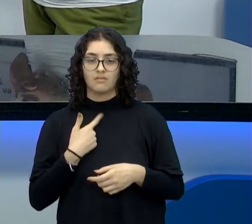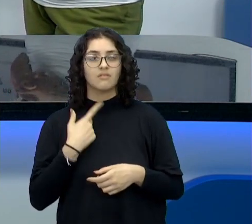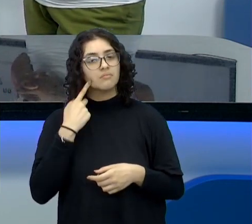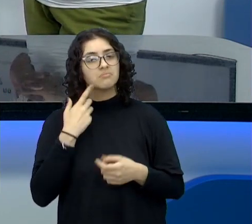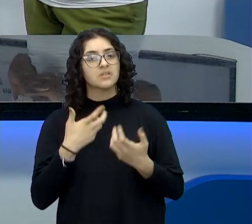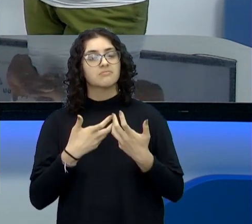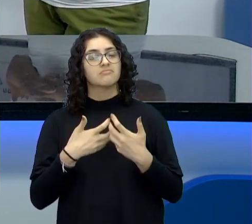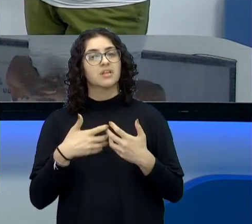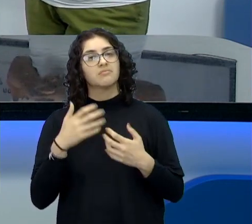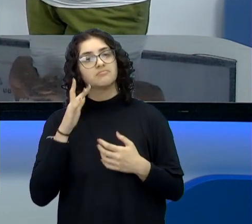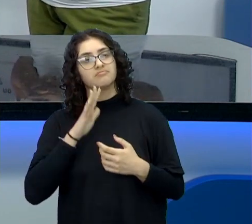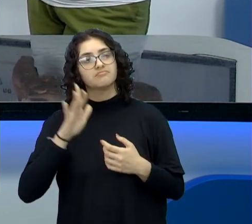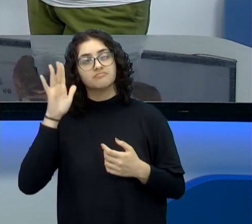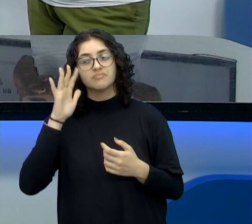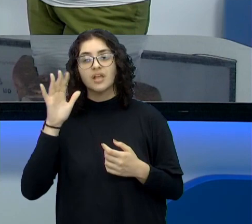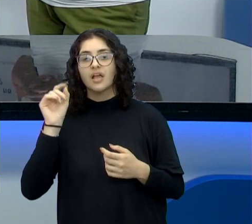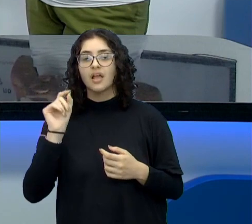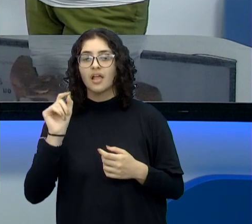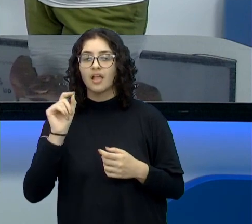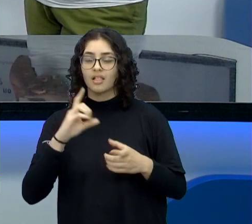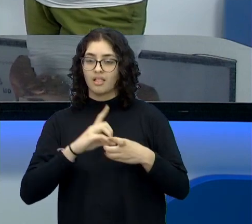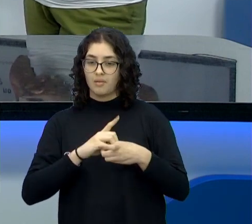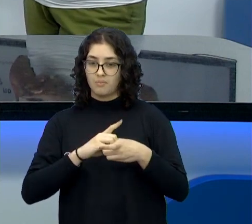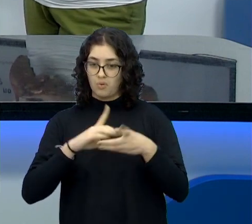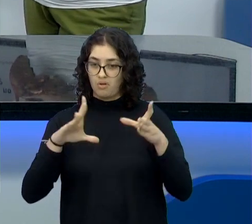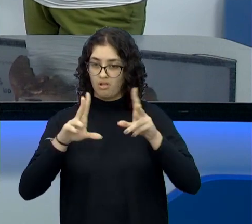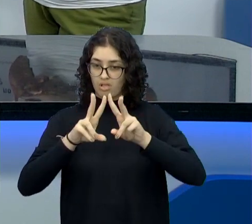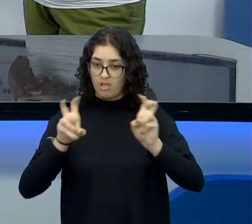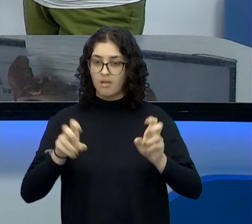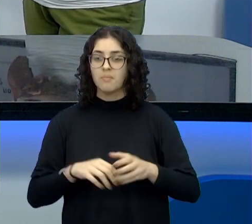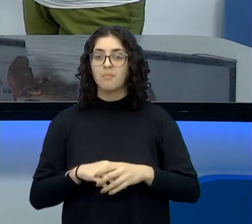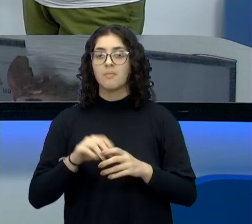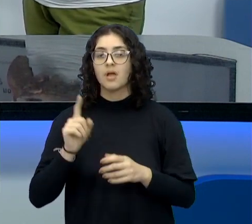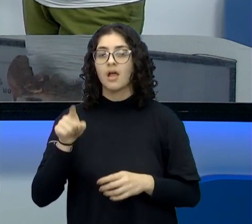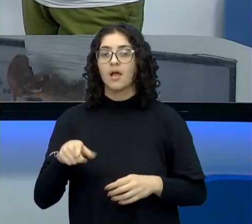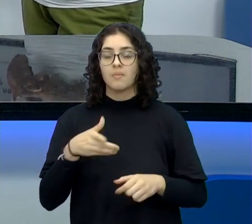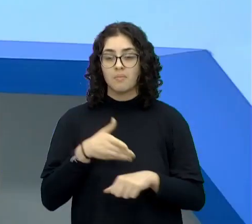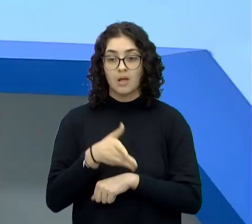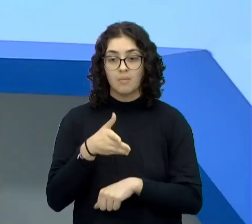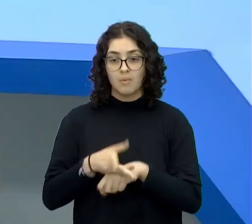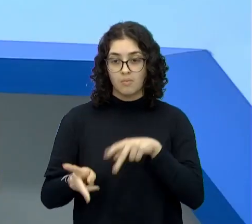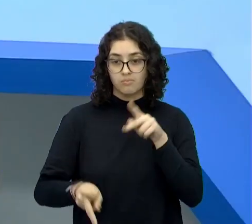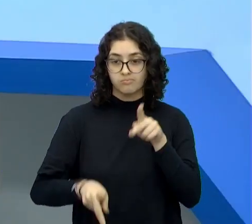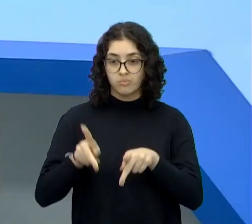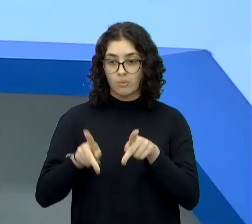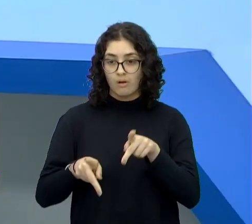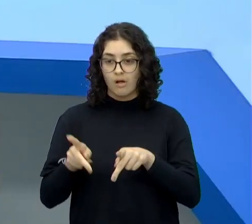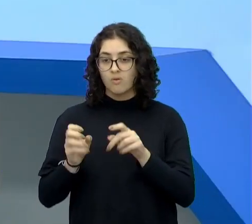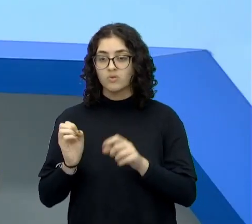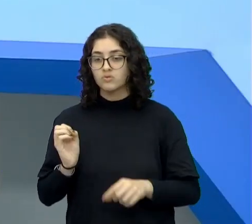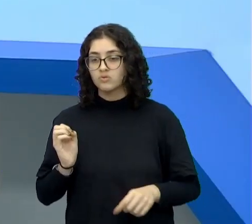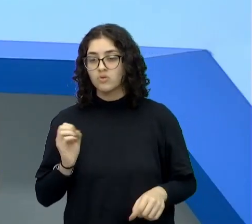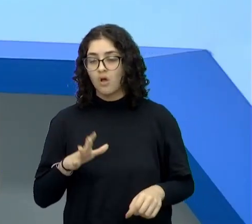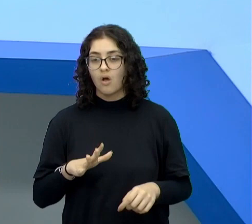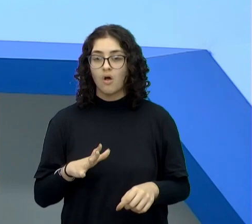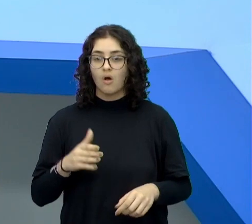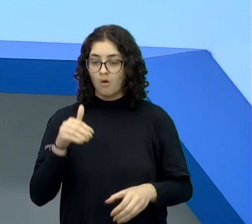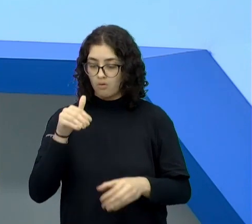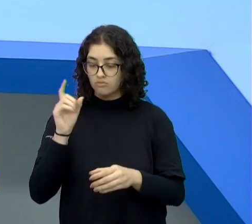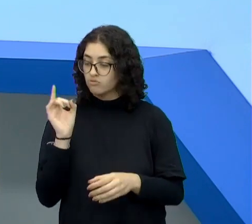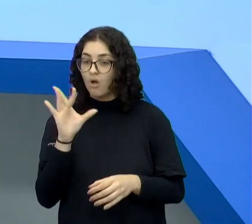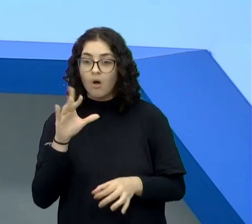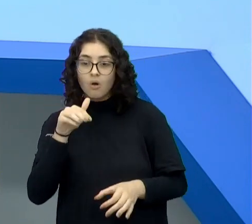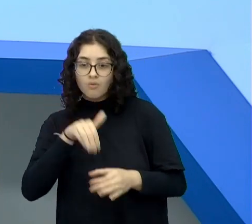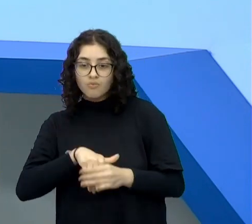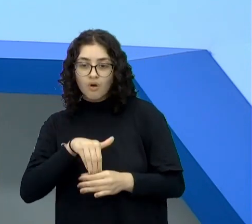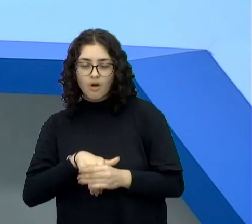ideia, conversando a respeito de democracia, que a participação popular ela não se dá apenas por meio do voto.